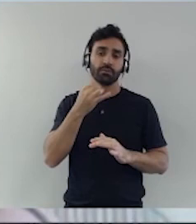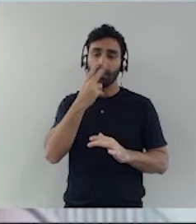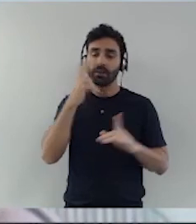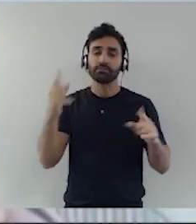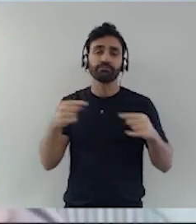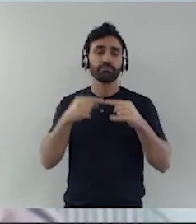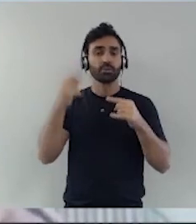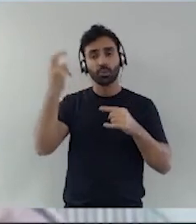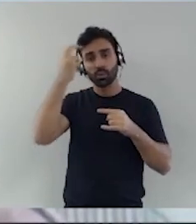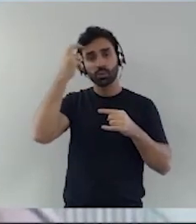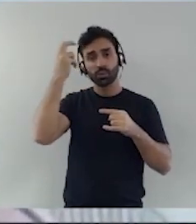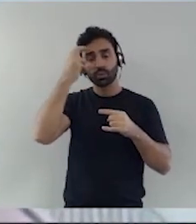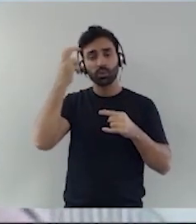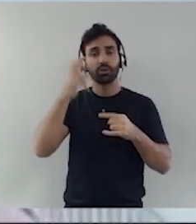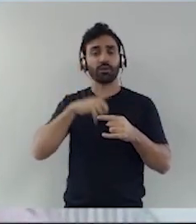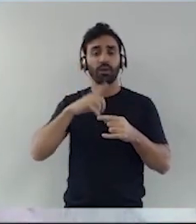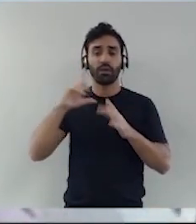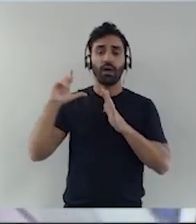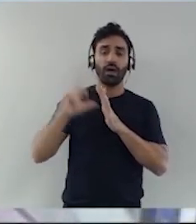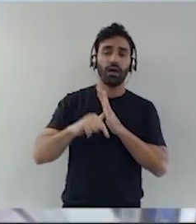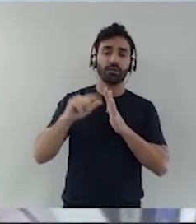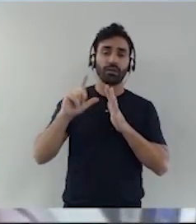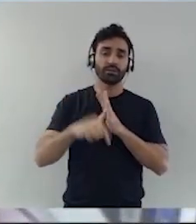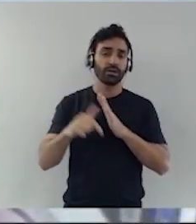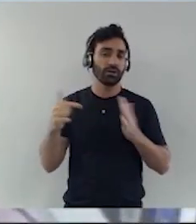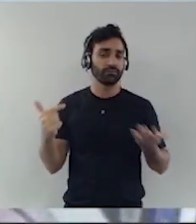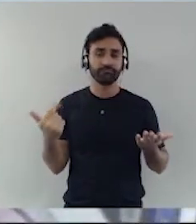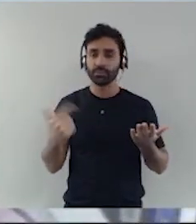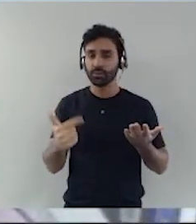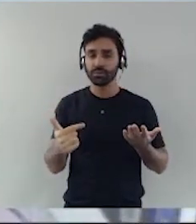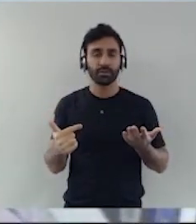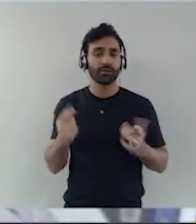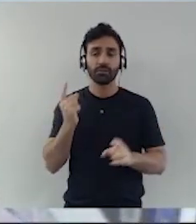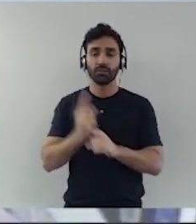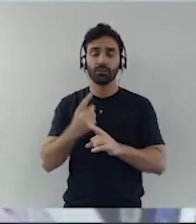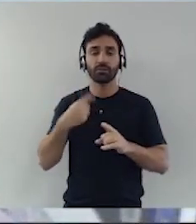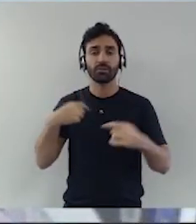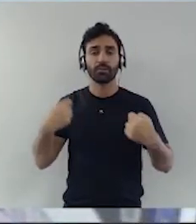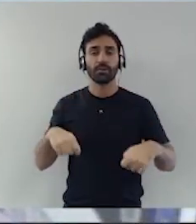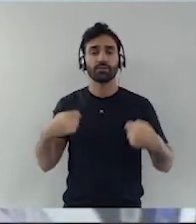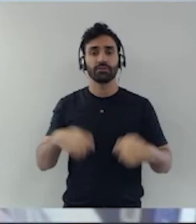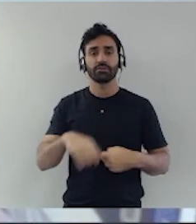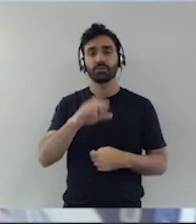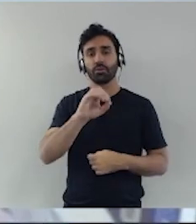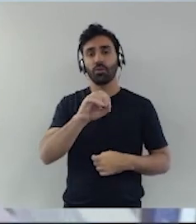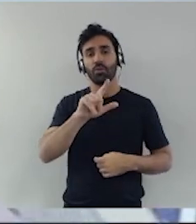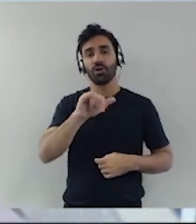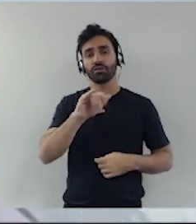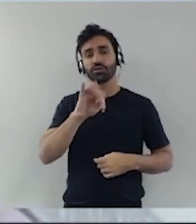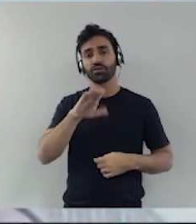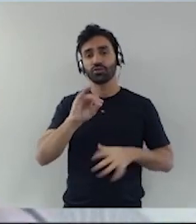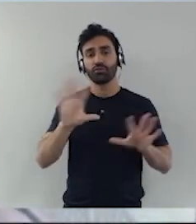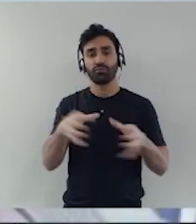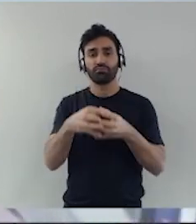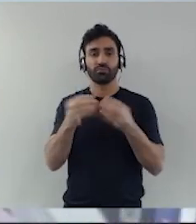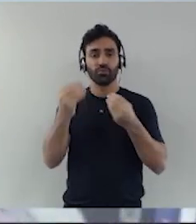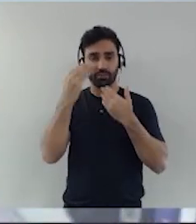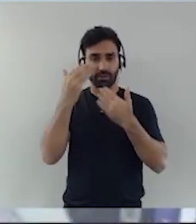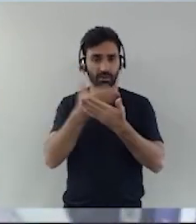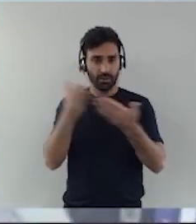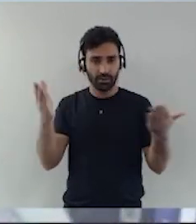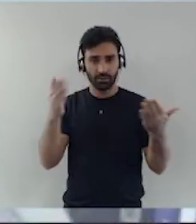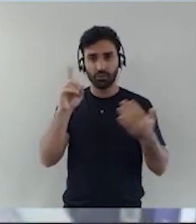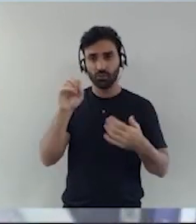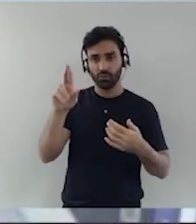né, tão defasados em relação à necessidade coletiva. Muito obrigada, doutor